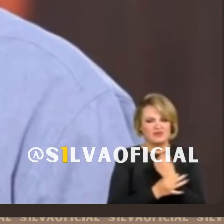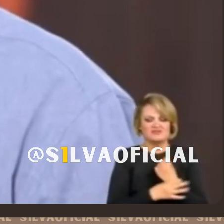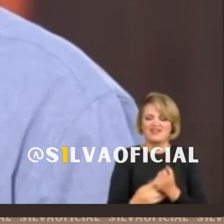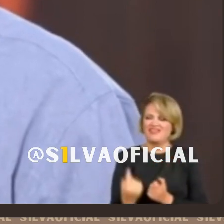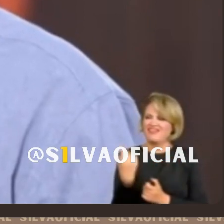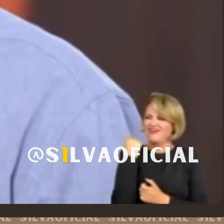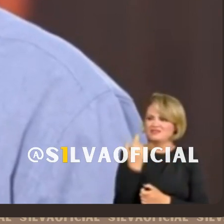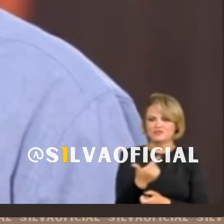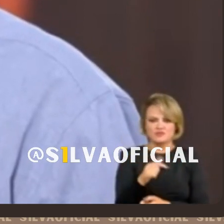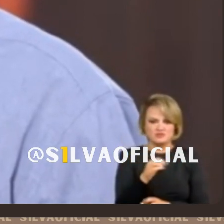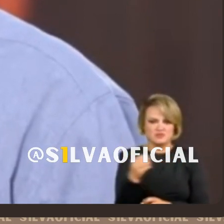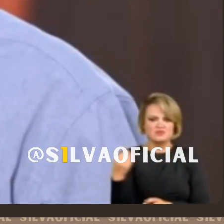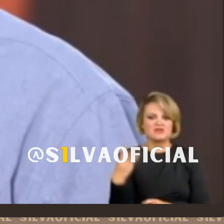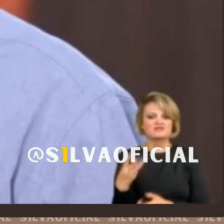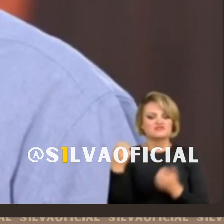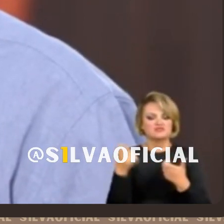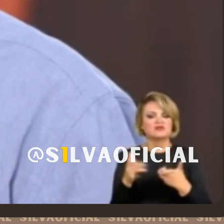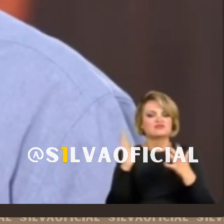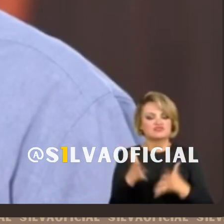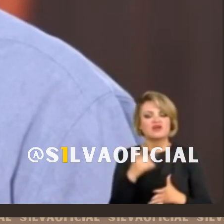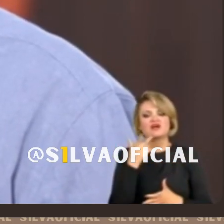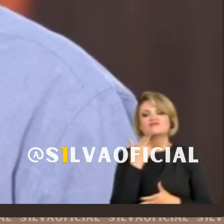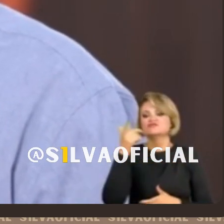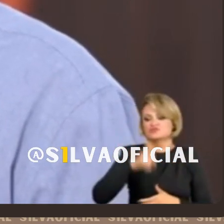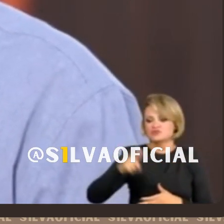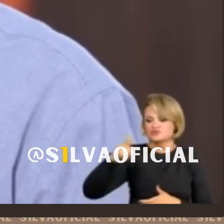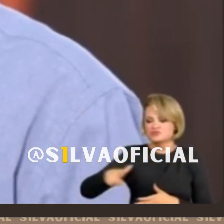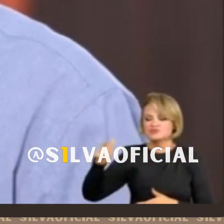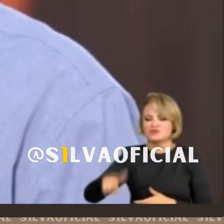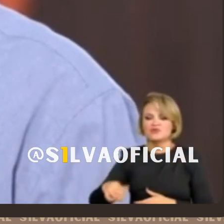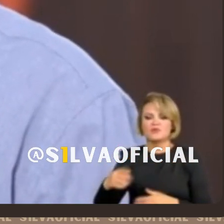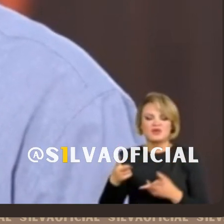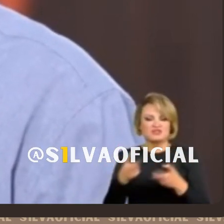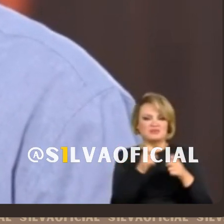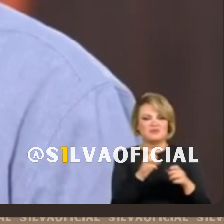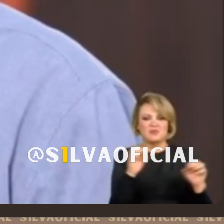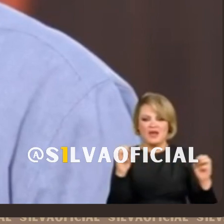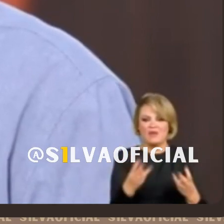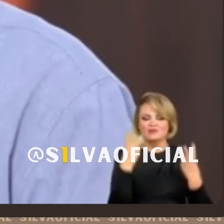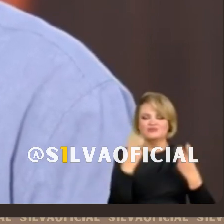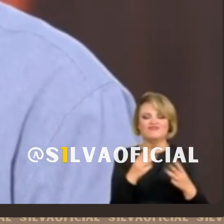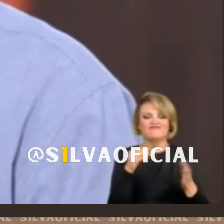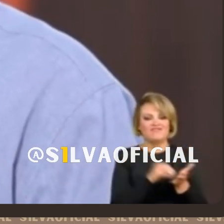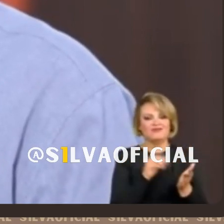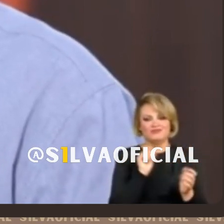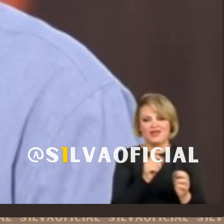gente está percebendo que a ONU perdeu representatividade. E nessa questão climática,